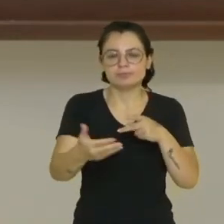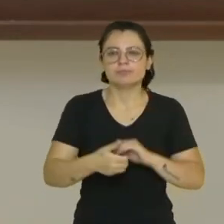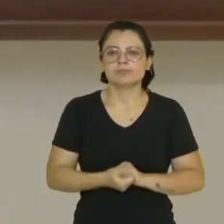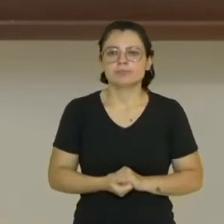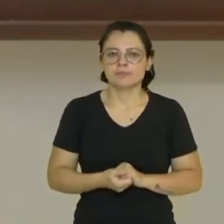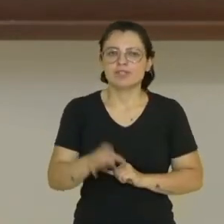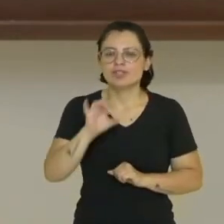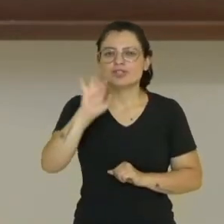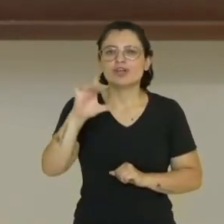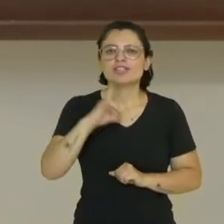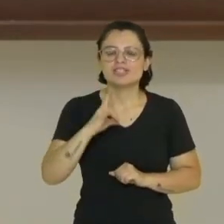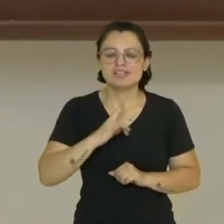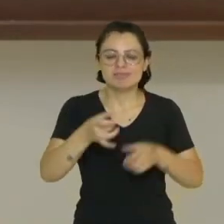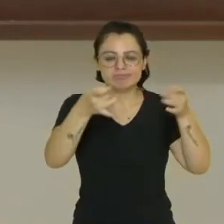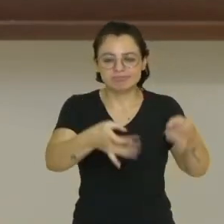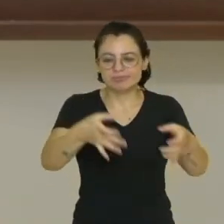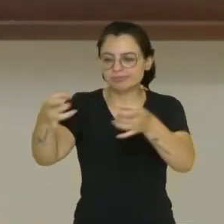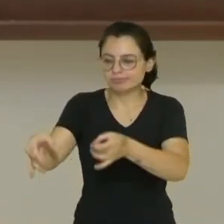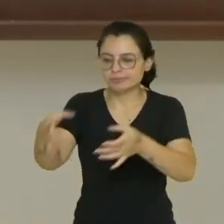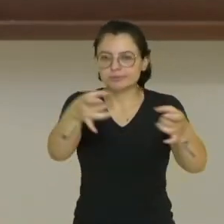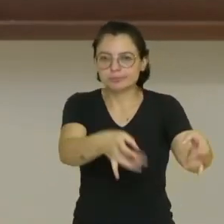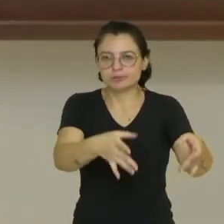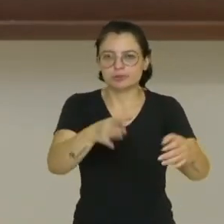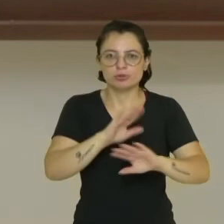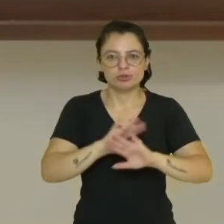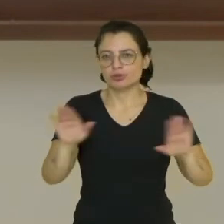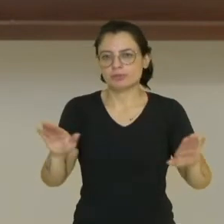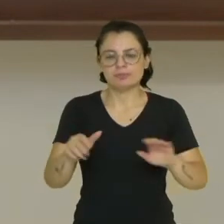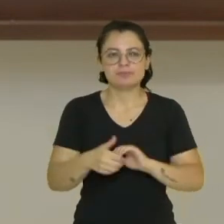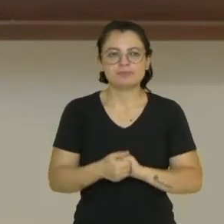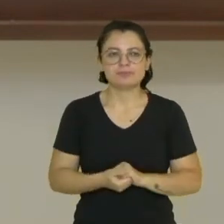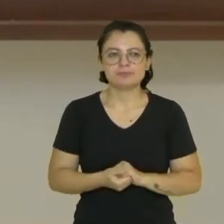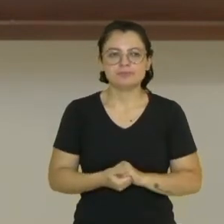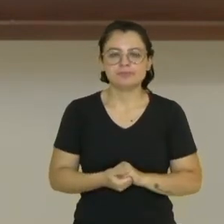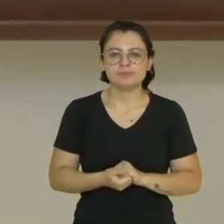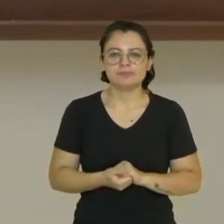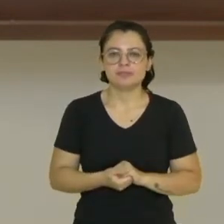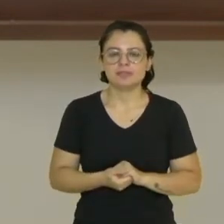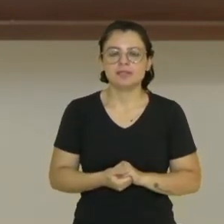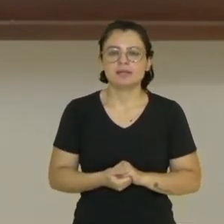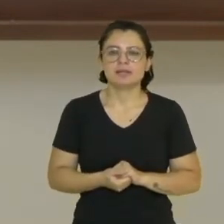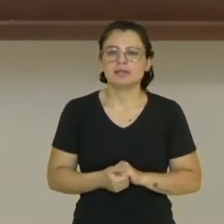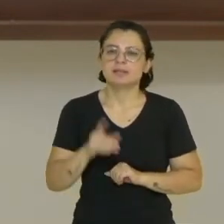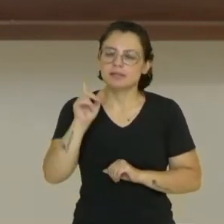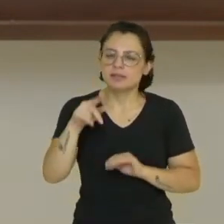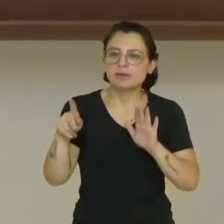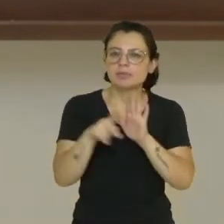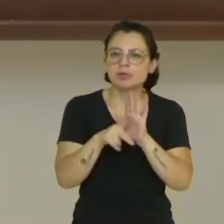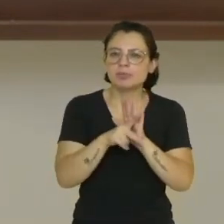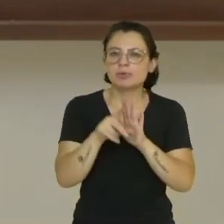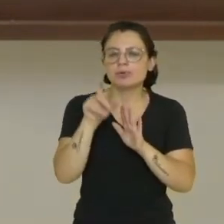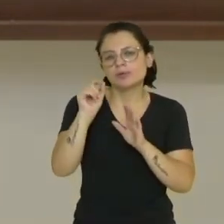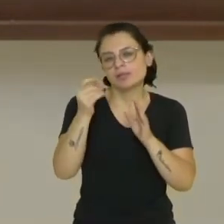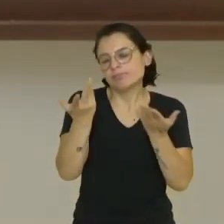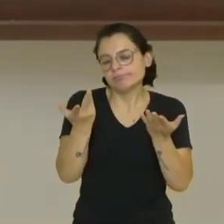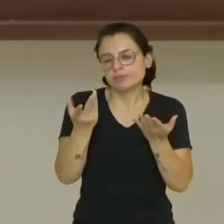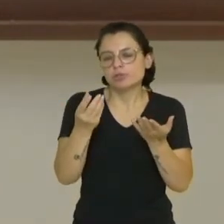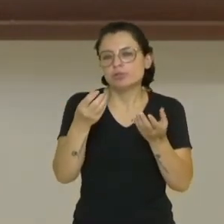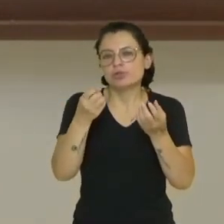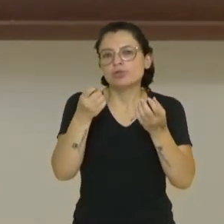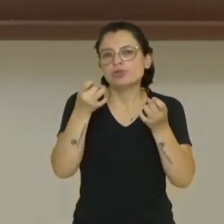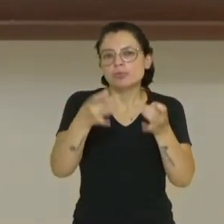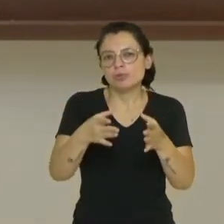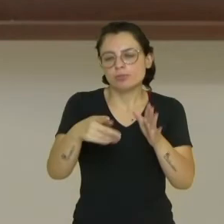sítios arqueológicos, né, os artefatos, enfim, os vestígios do que essa civilização foi,